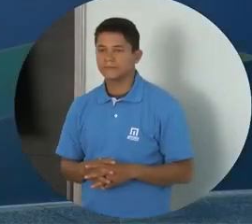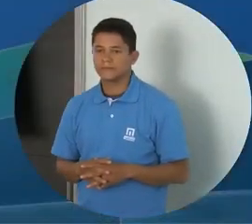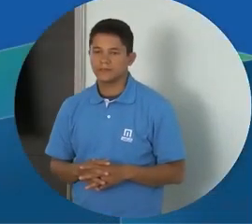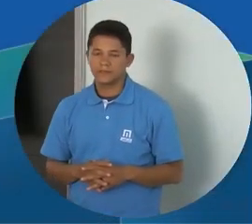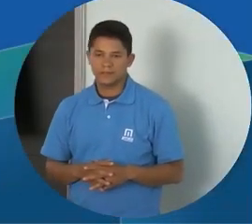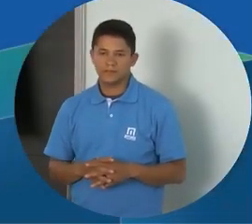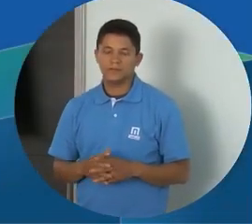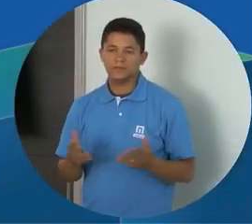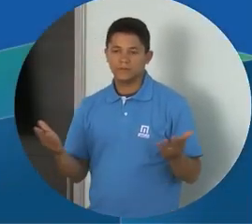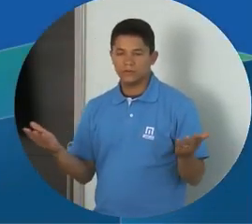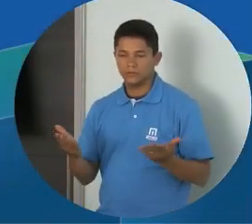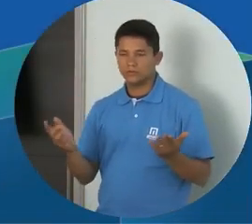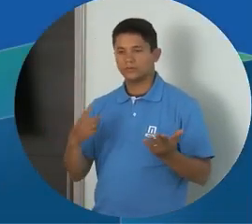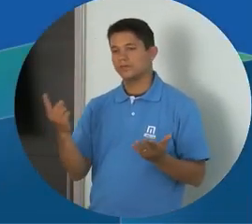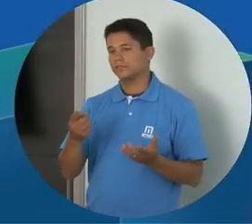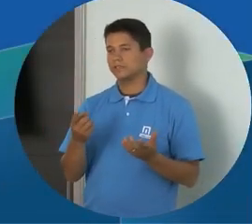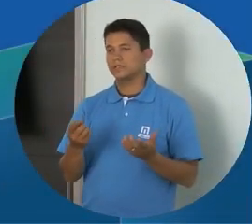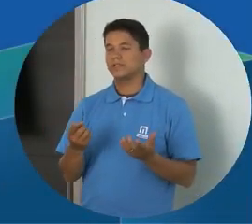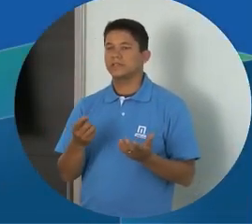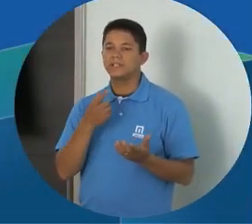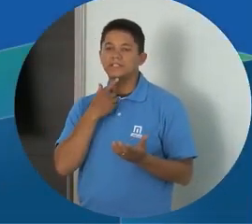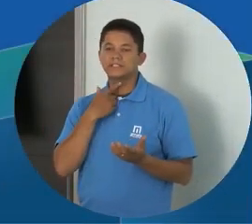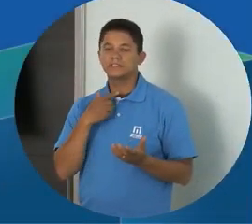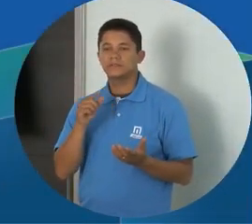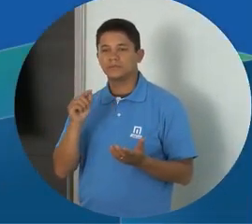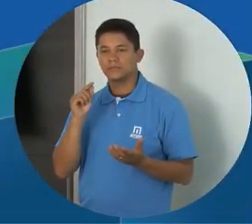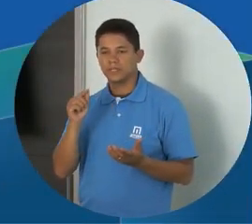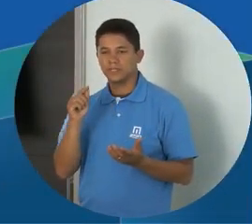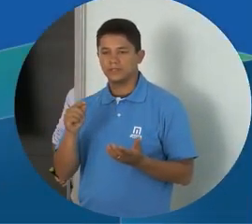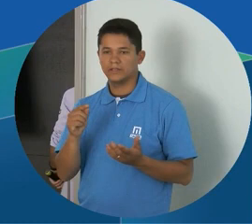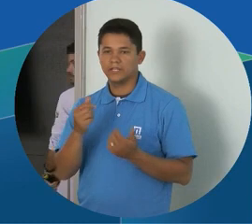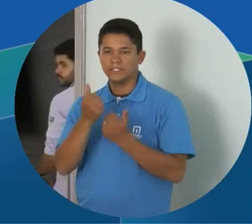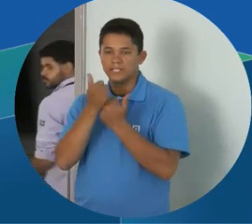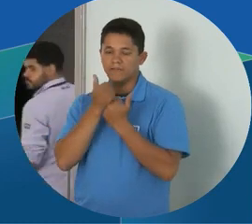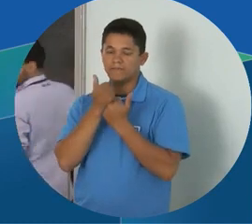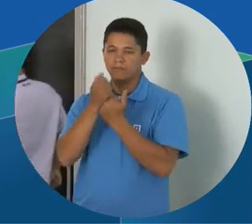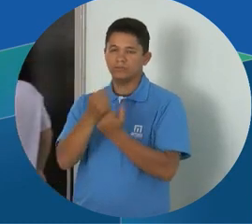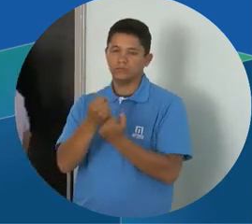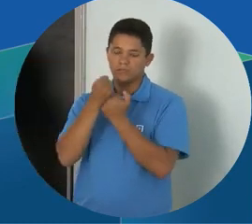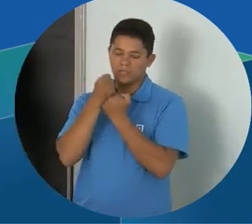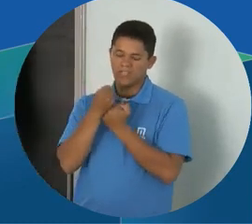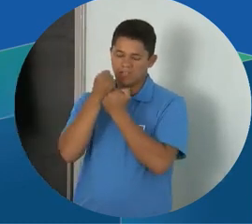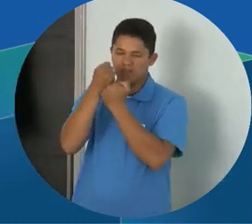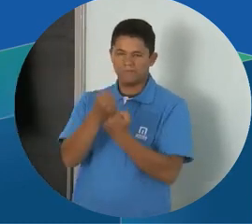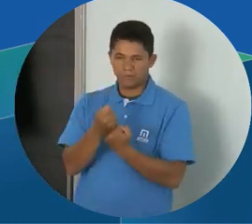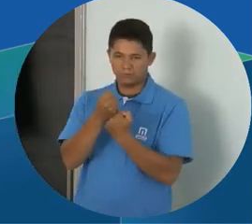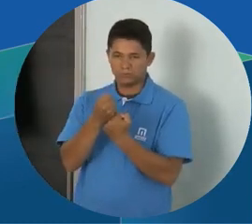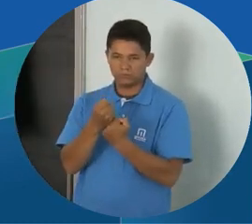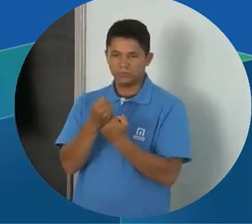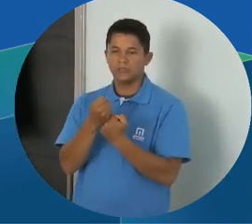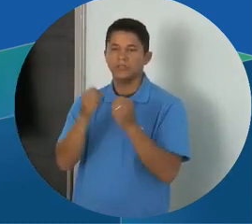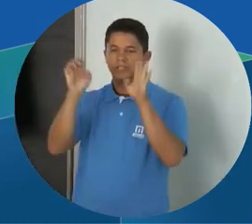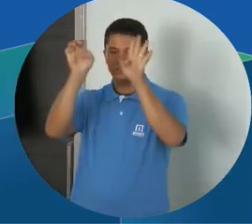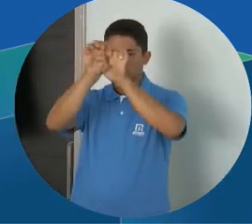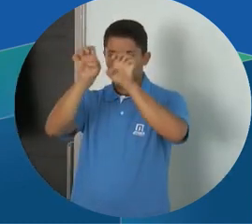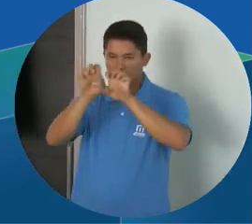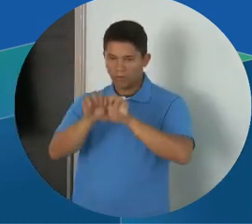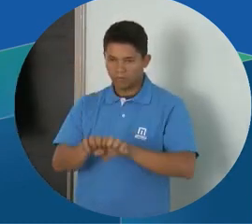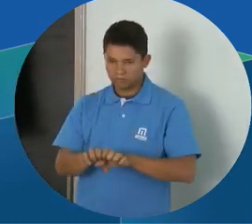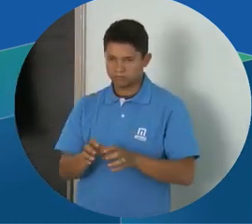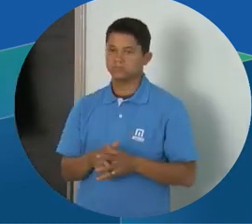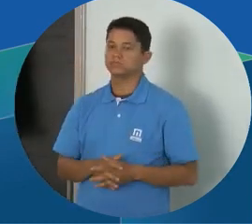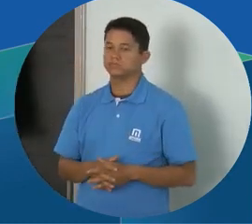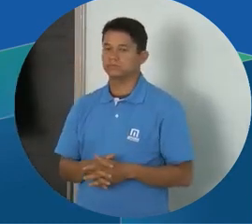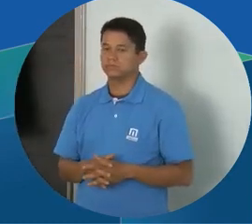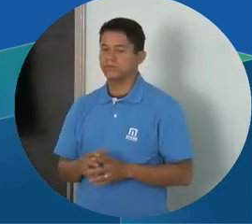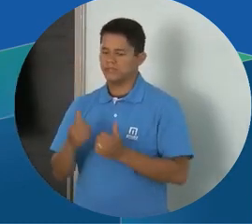Então, a nossa intenção hoje é falar um pouquinho de reforço estrutural para vocês, tá? A ideia do conteúdo é falar um pouquinho de